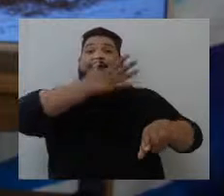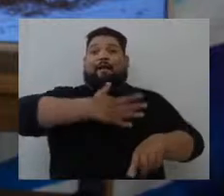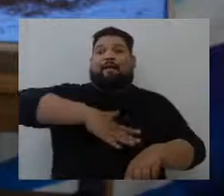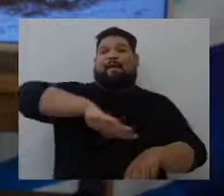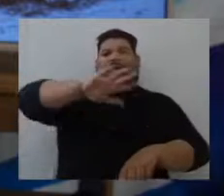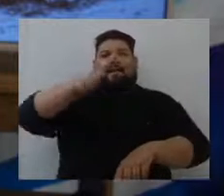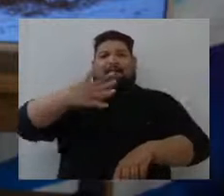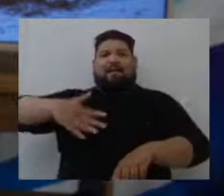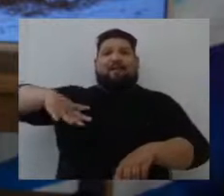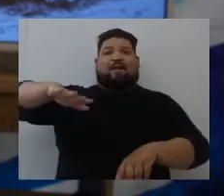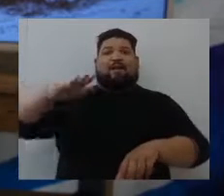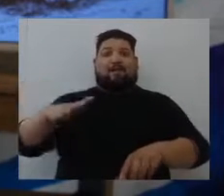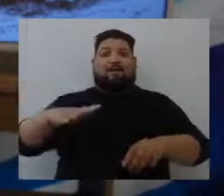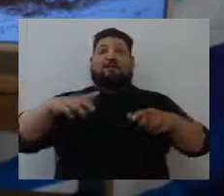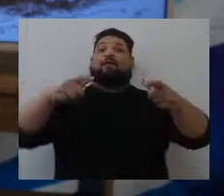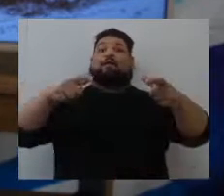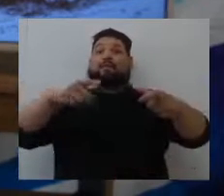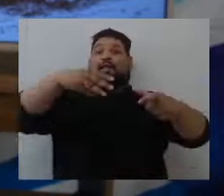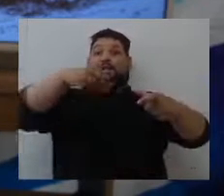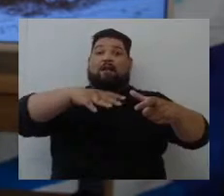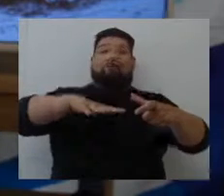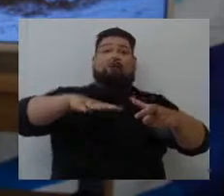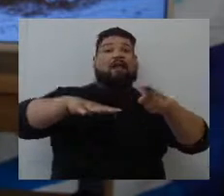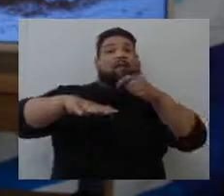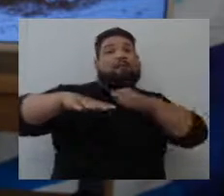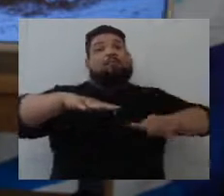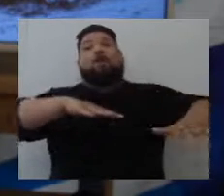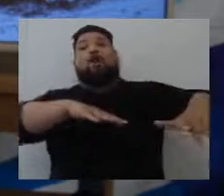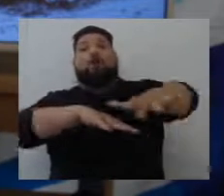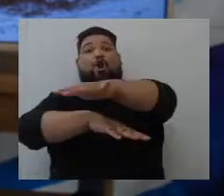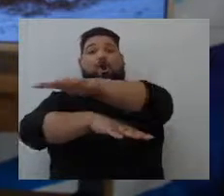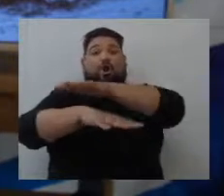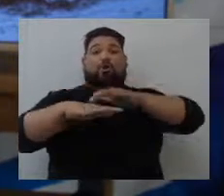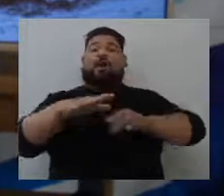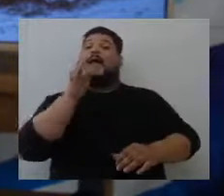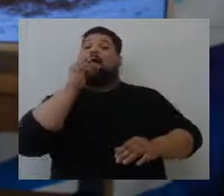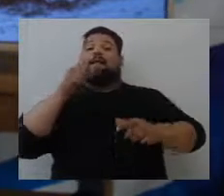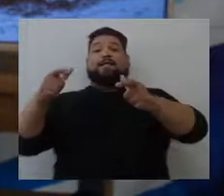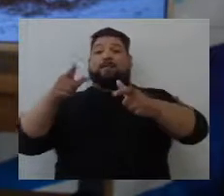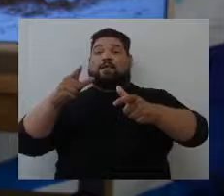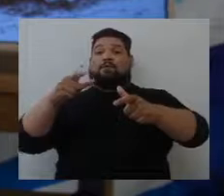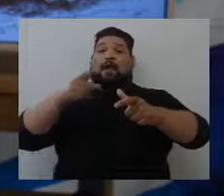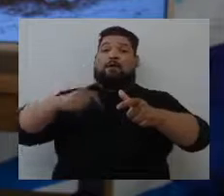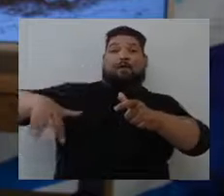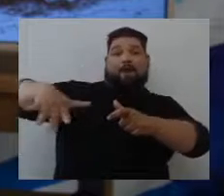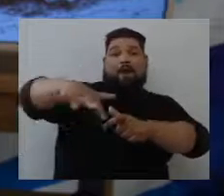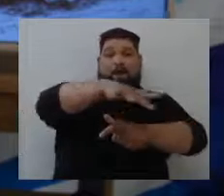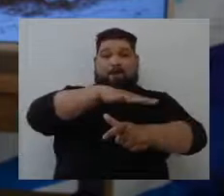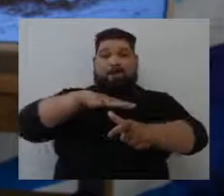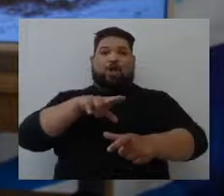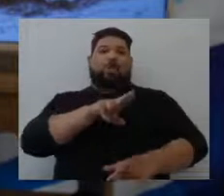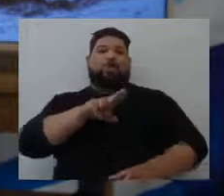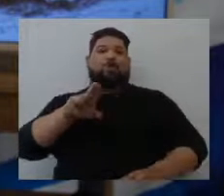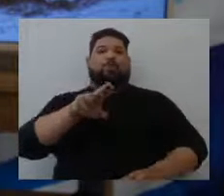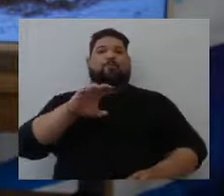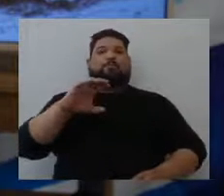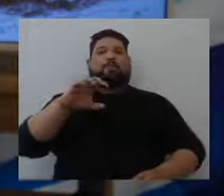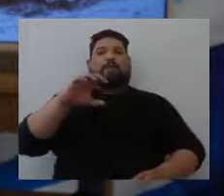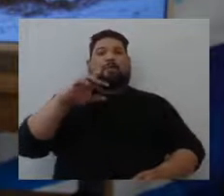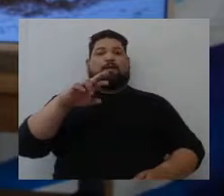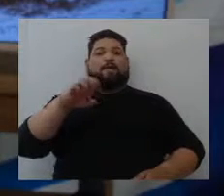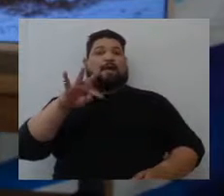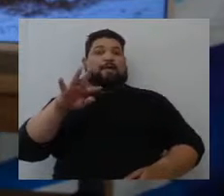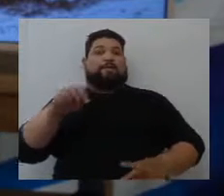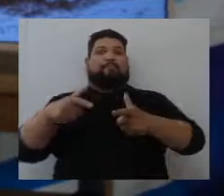muitas ilhas, das quais destaco a ilha de Creta, a maior ilha do arquipélago grego.